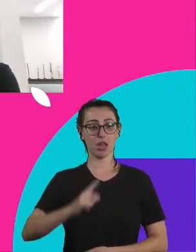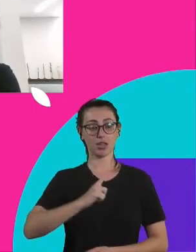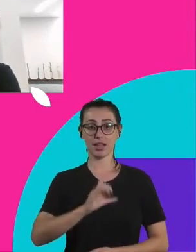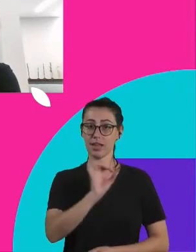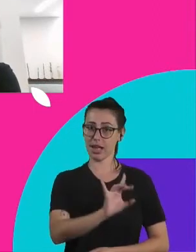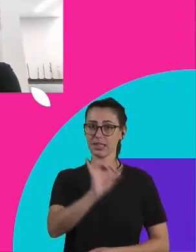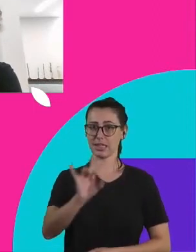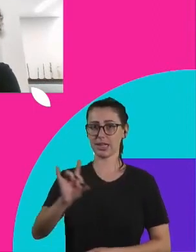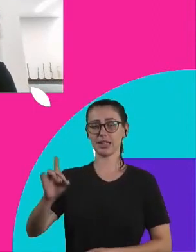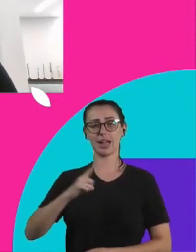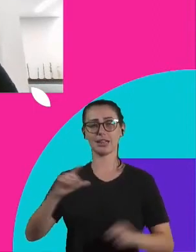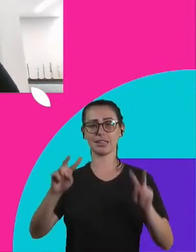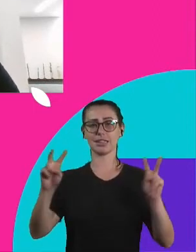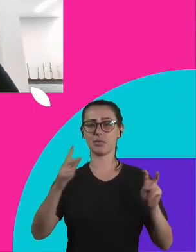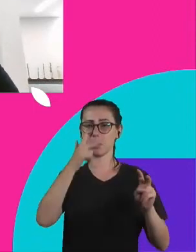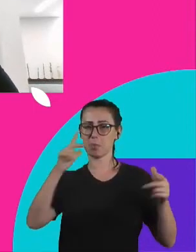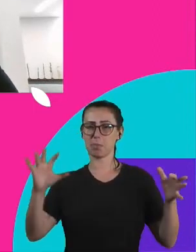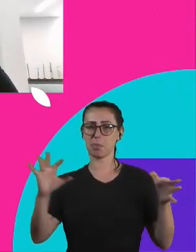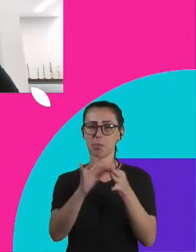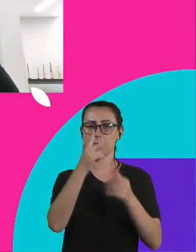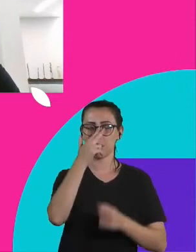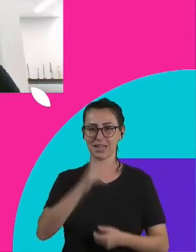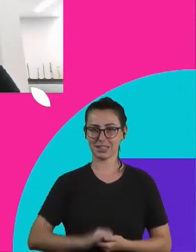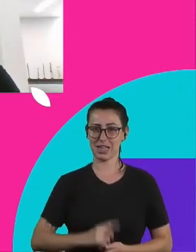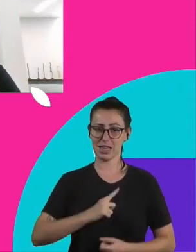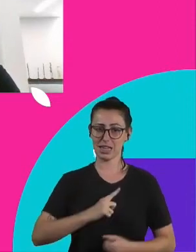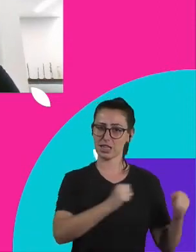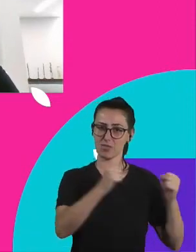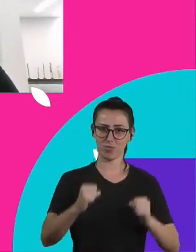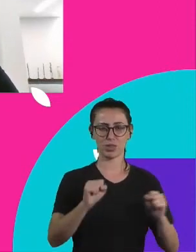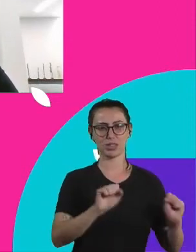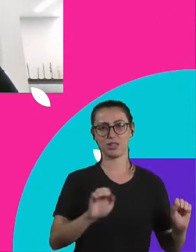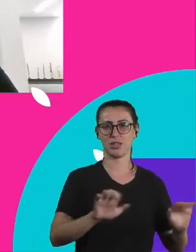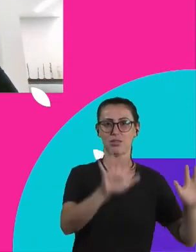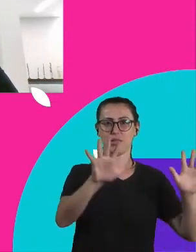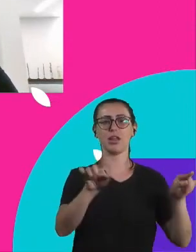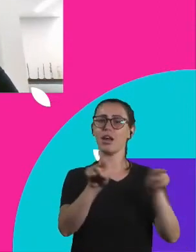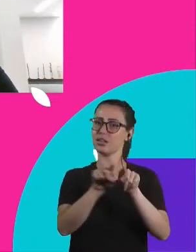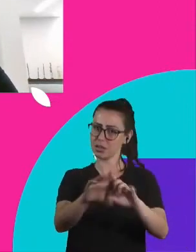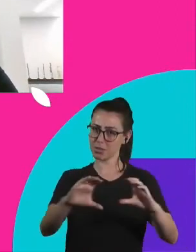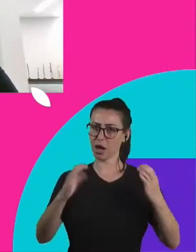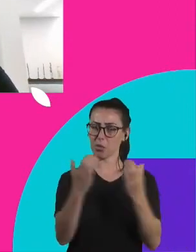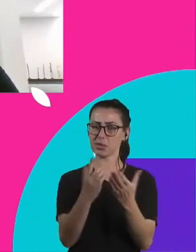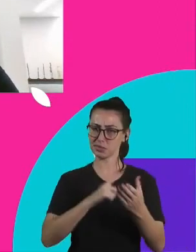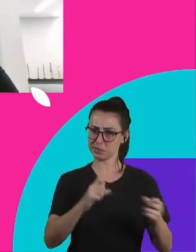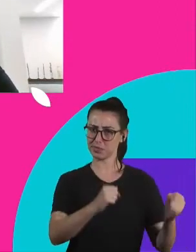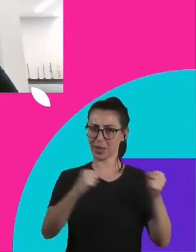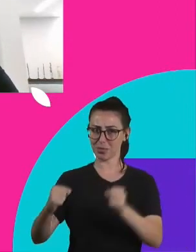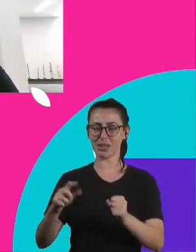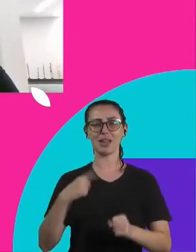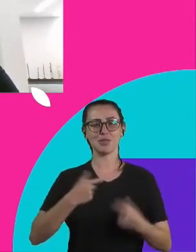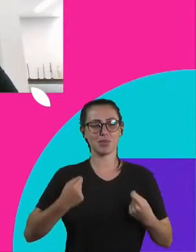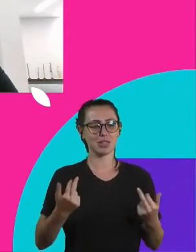muita potência na periferia, tem muita potência na favela, nas comunidades, e a gente precisa